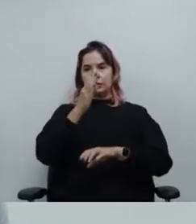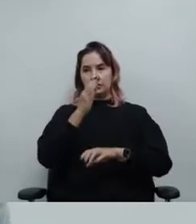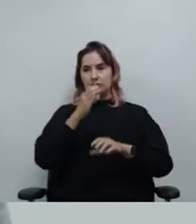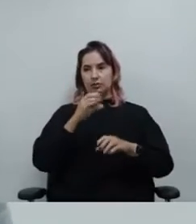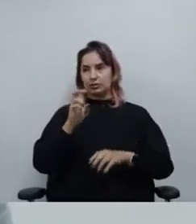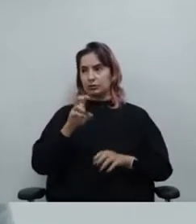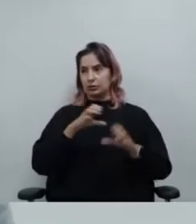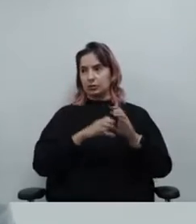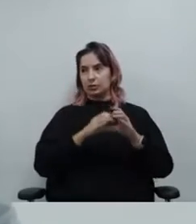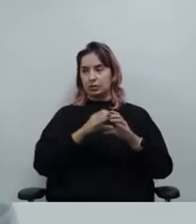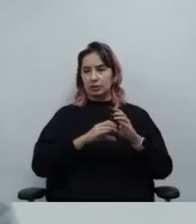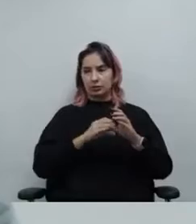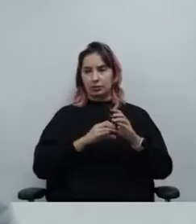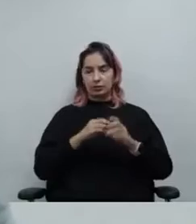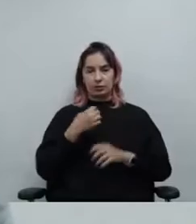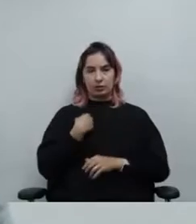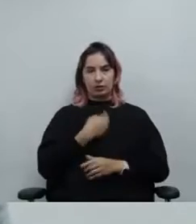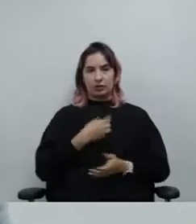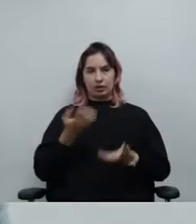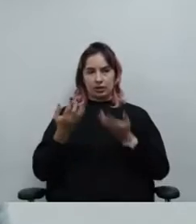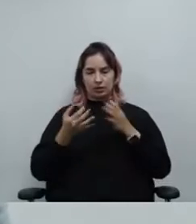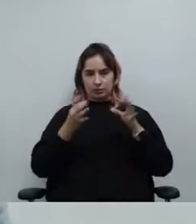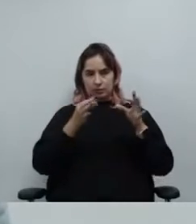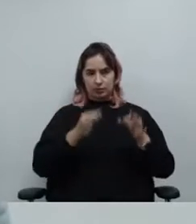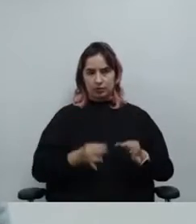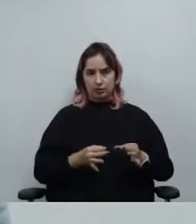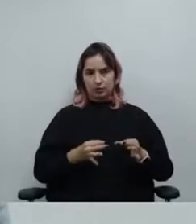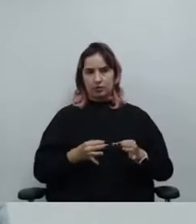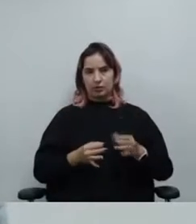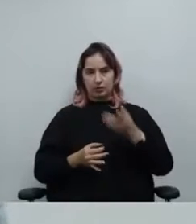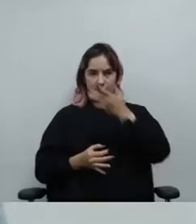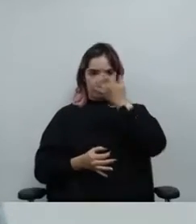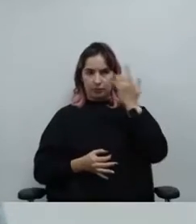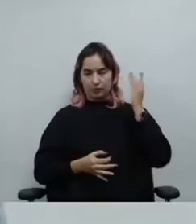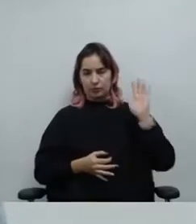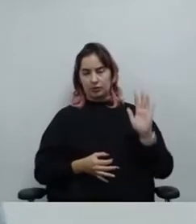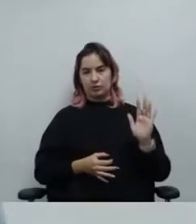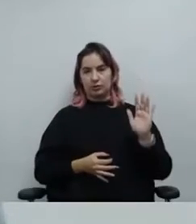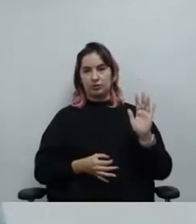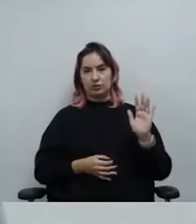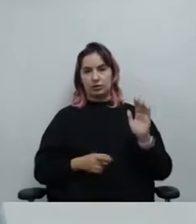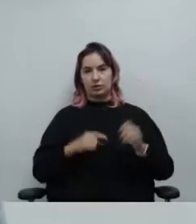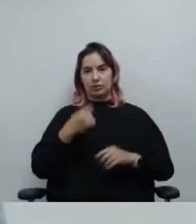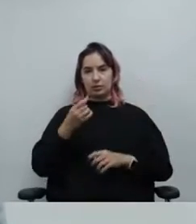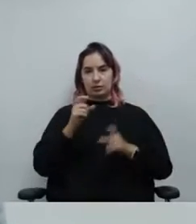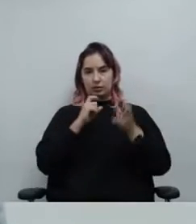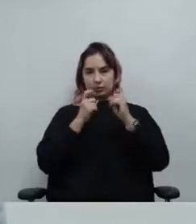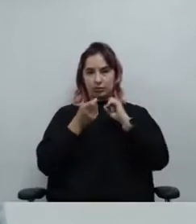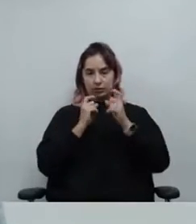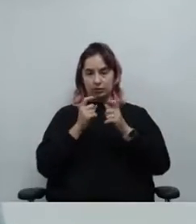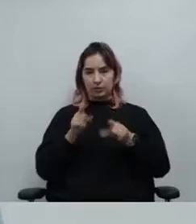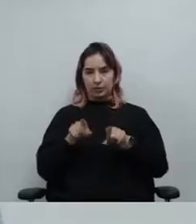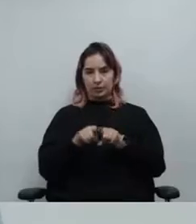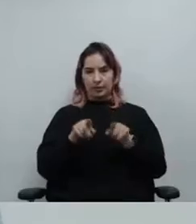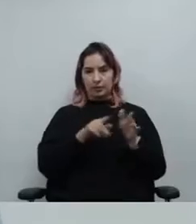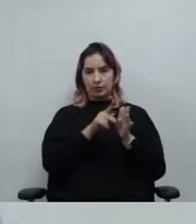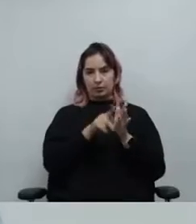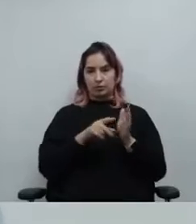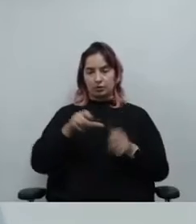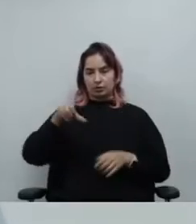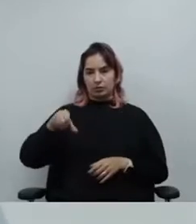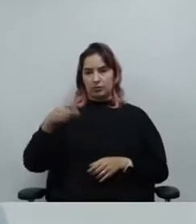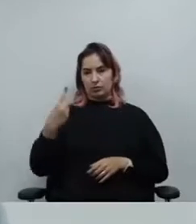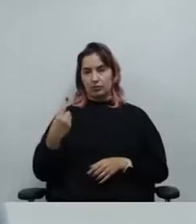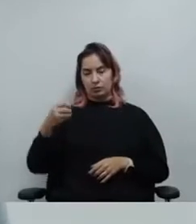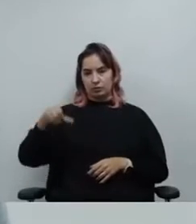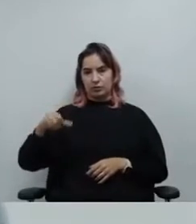de ter dados concretos para passar para os candidatos nessa reunião. Sobre o projeto 9194, eu não